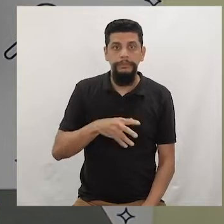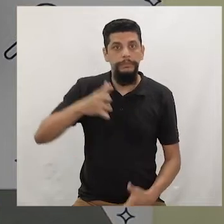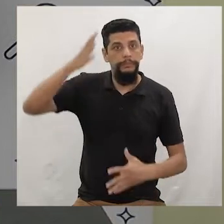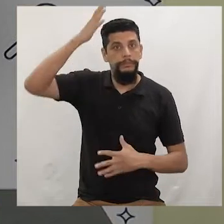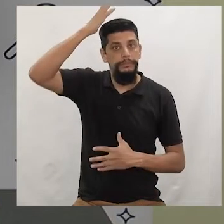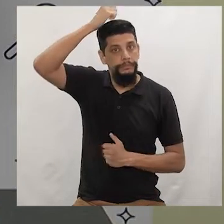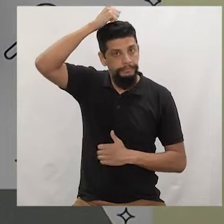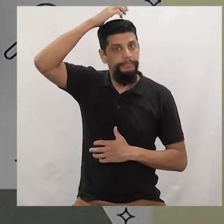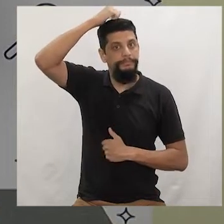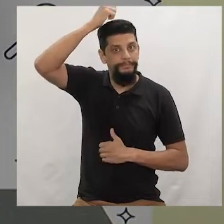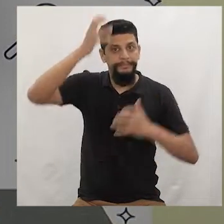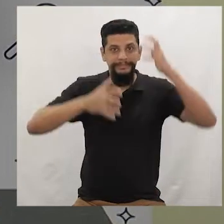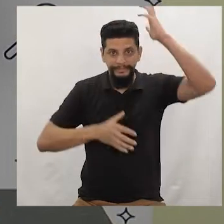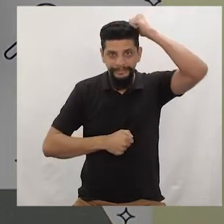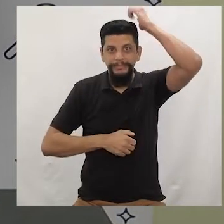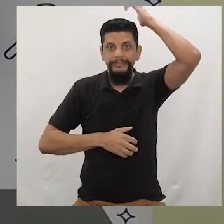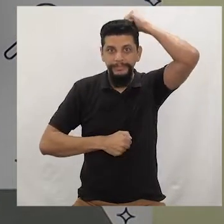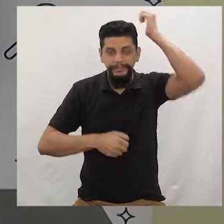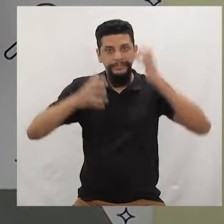os